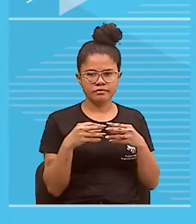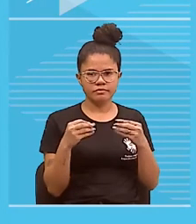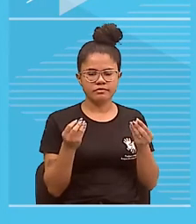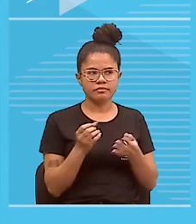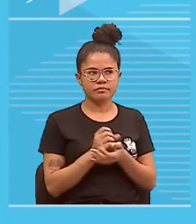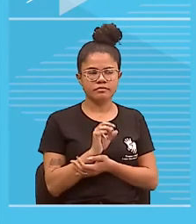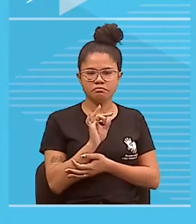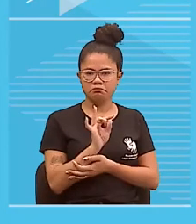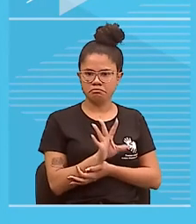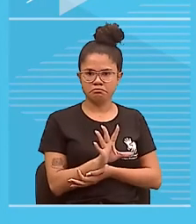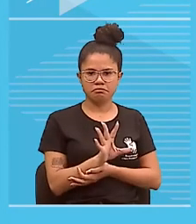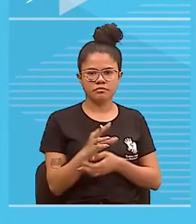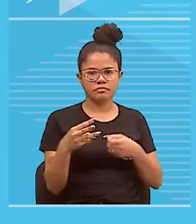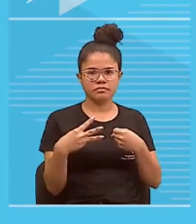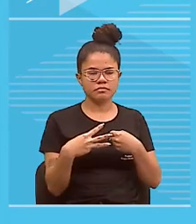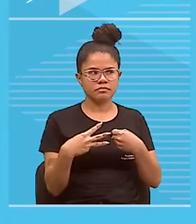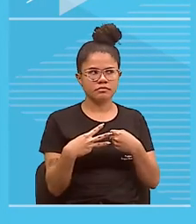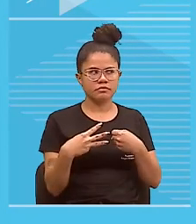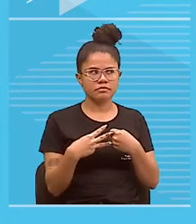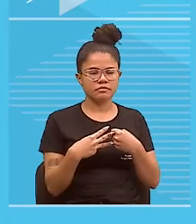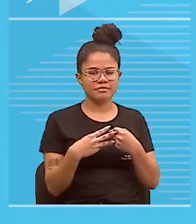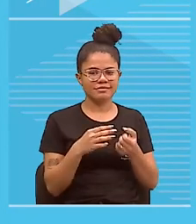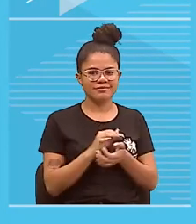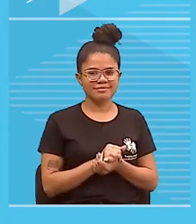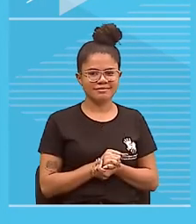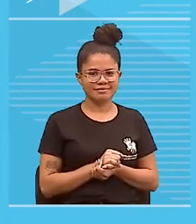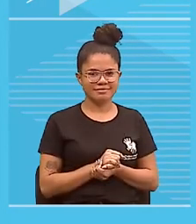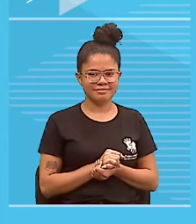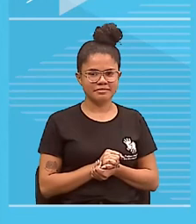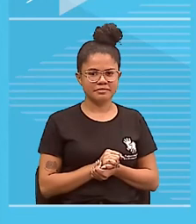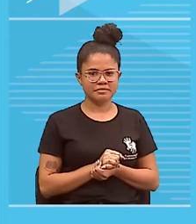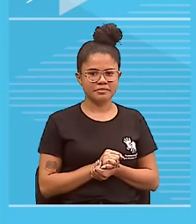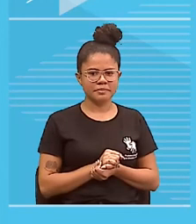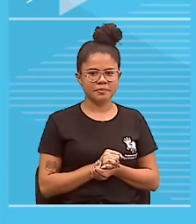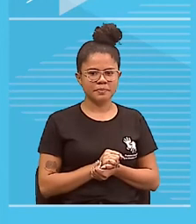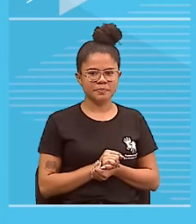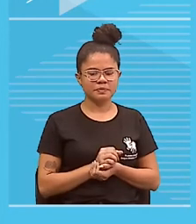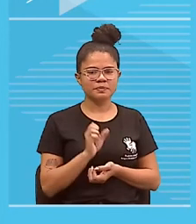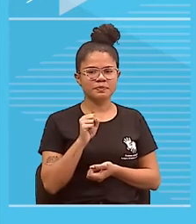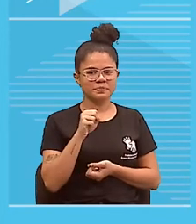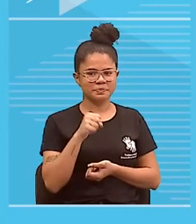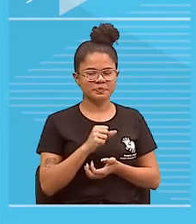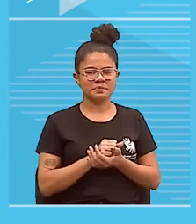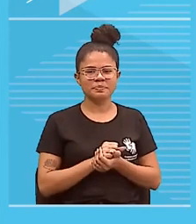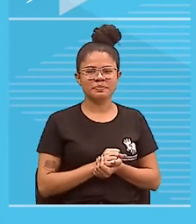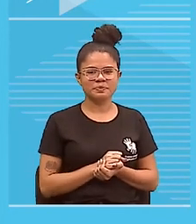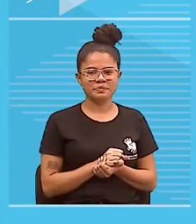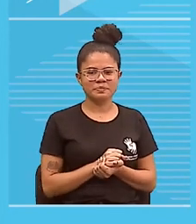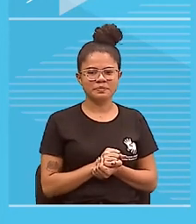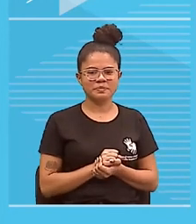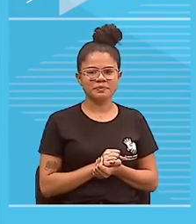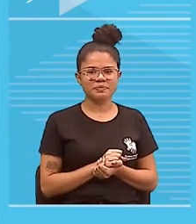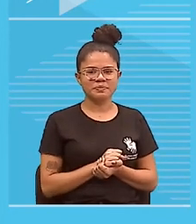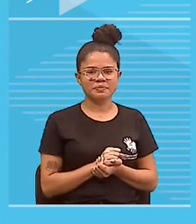quase só o celulose bom né é minha monitora gente química